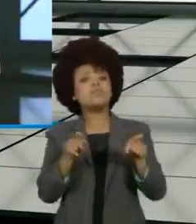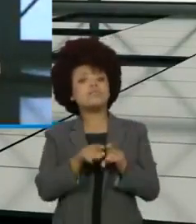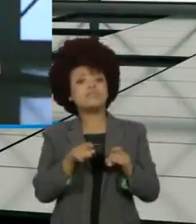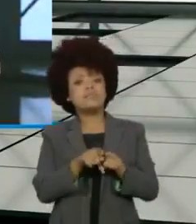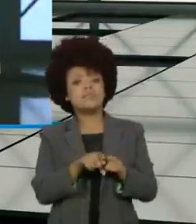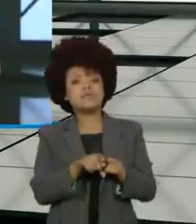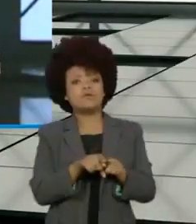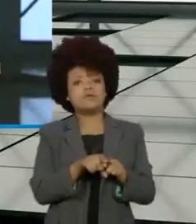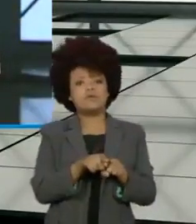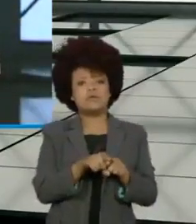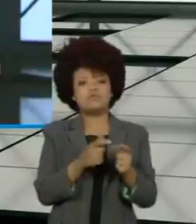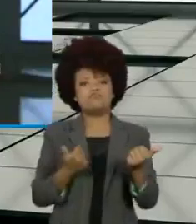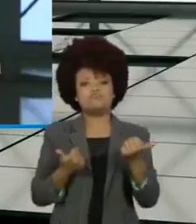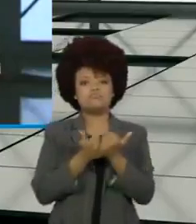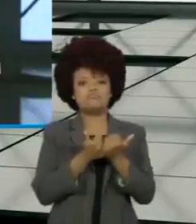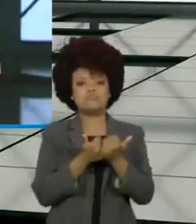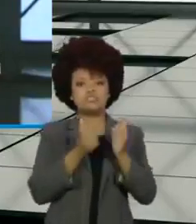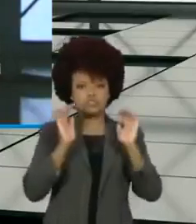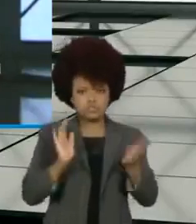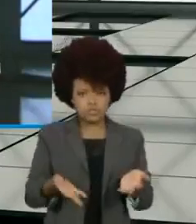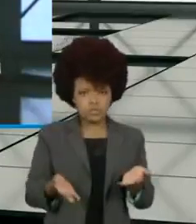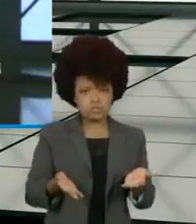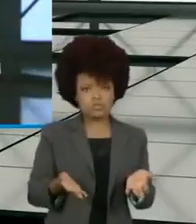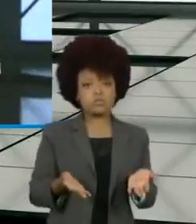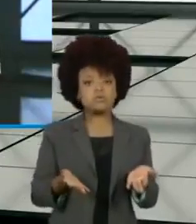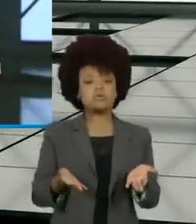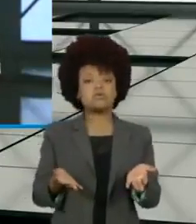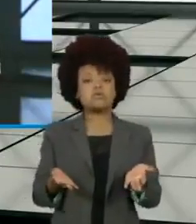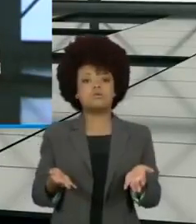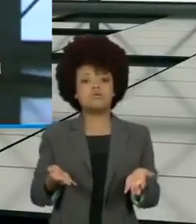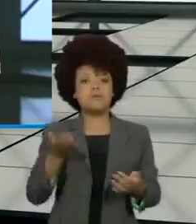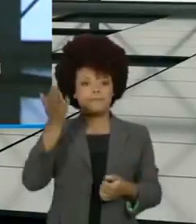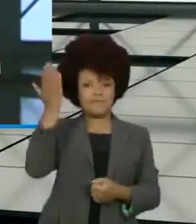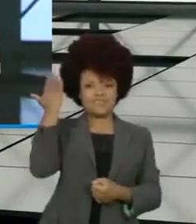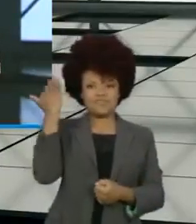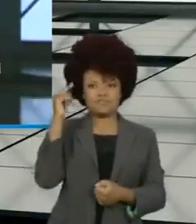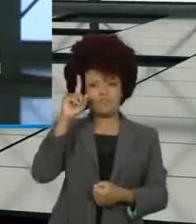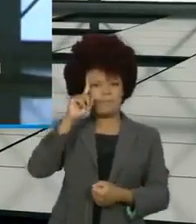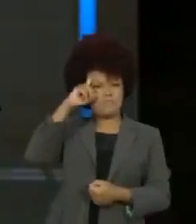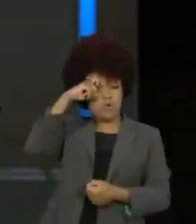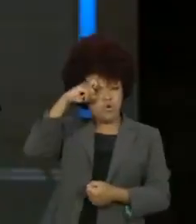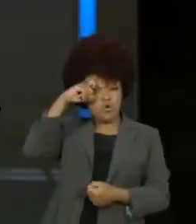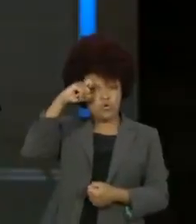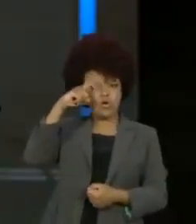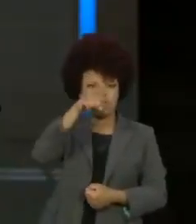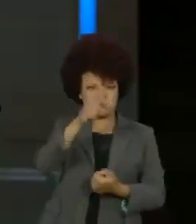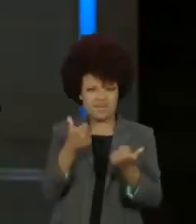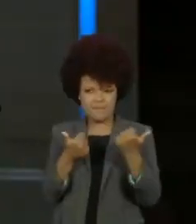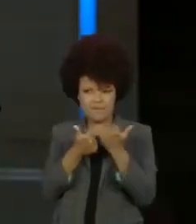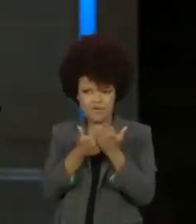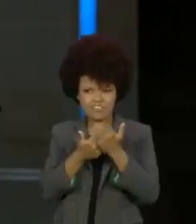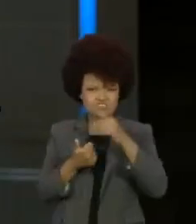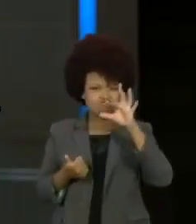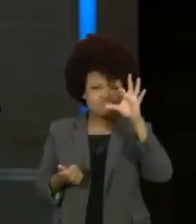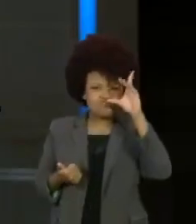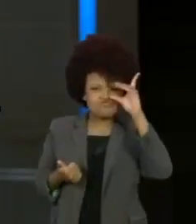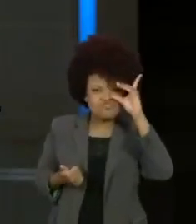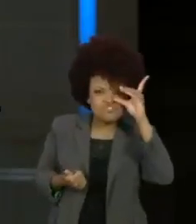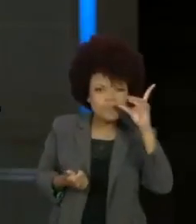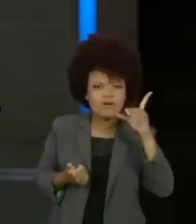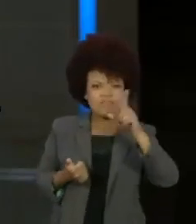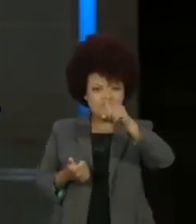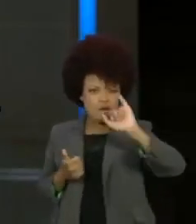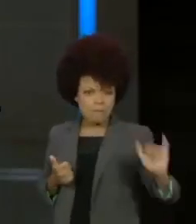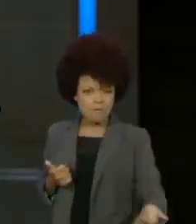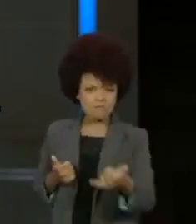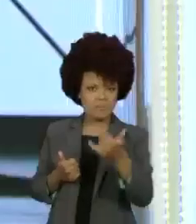Lula e a Dilma foi porque o senhor estava levando vantagem ou porque o Senhor concordava com as ideias deles candidato Russomanno um minuto para sua